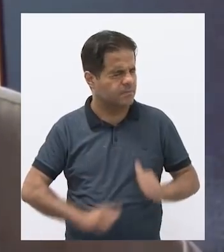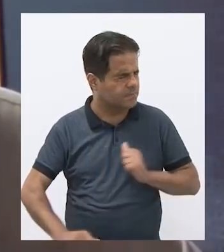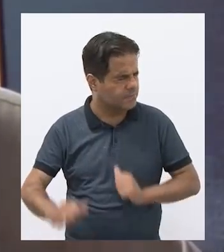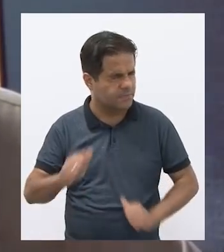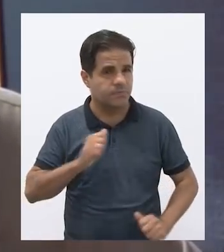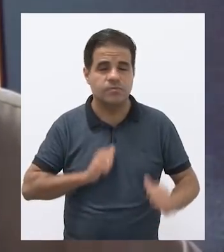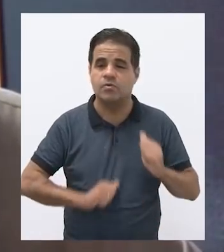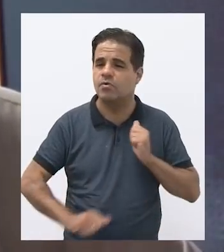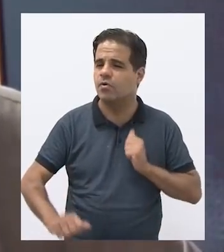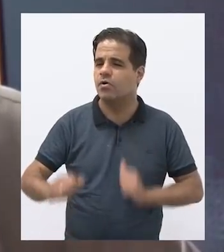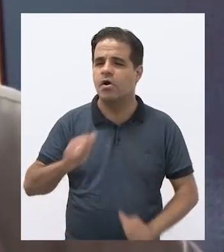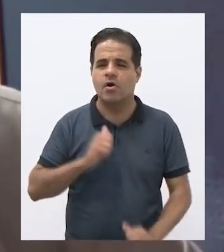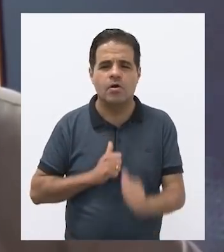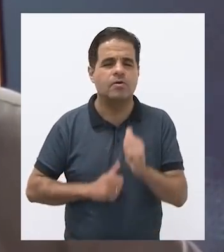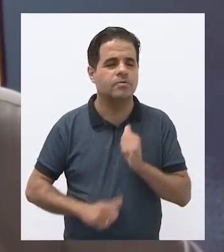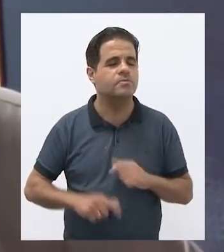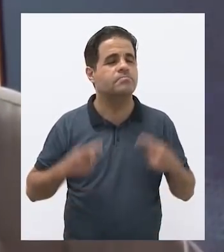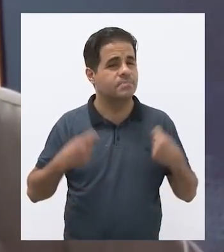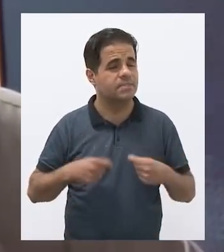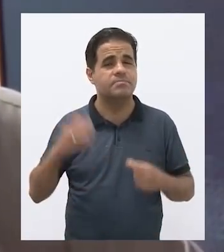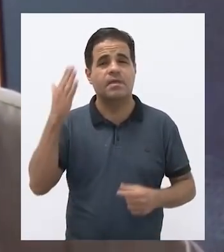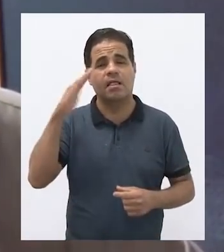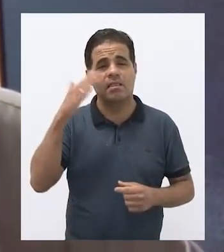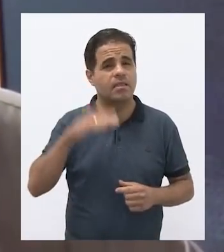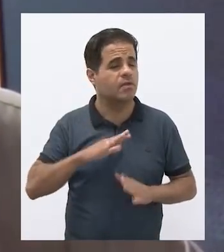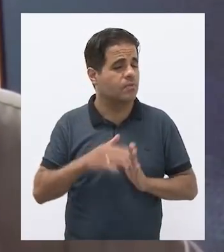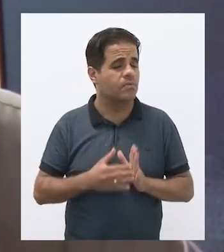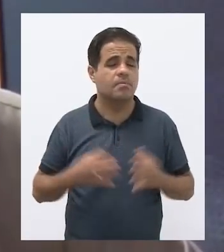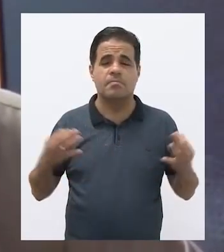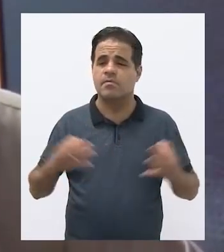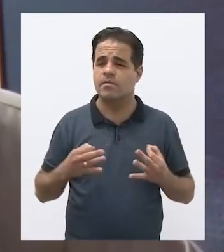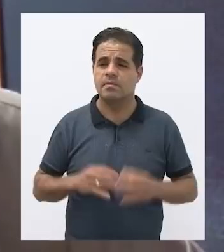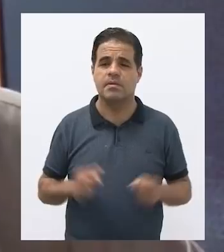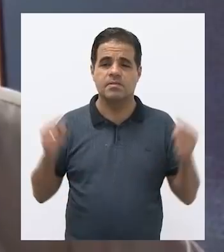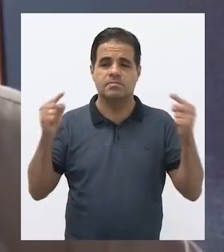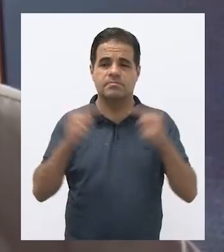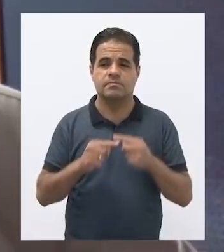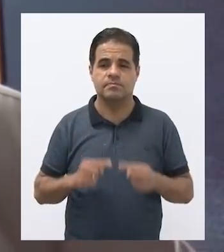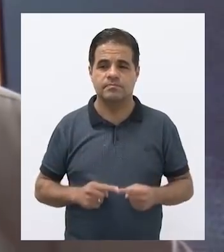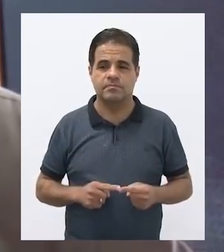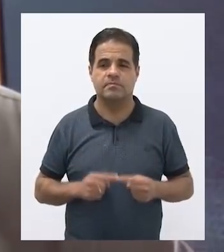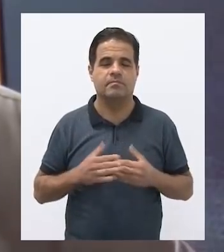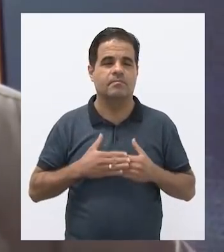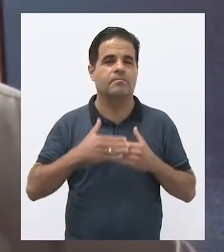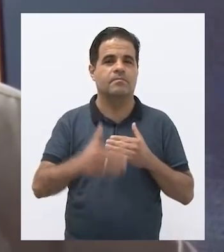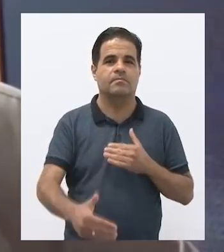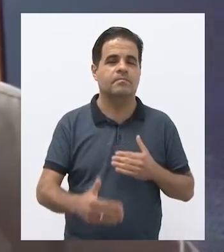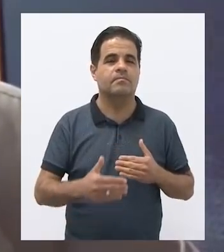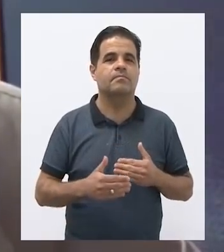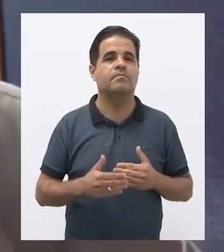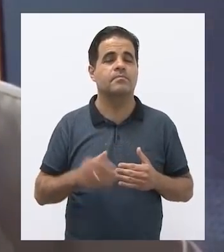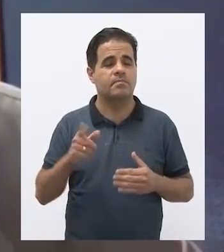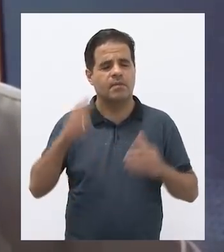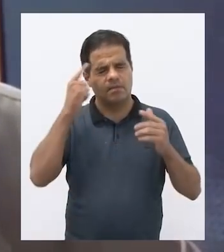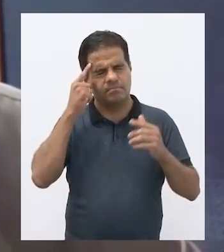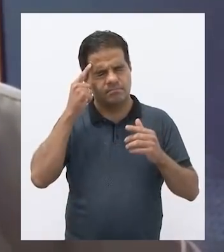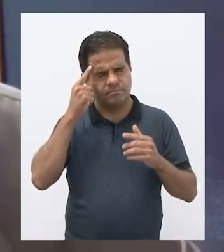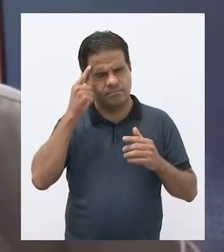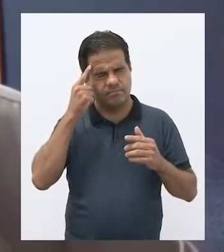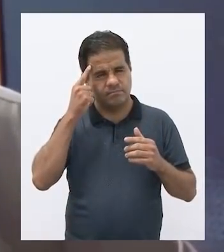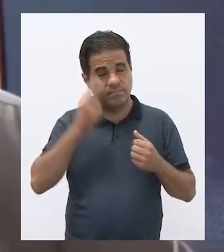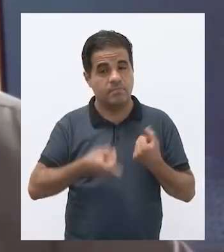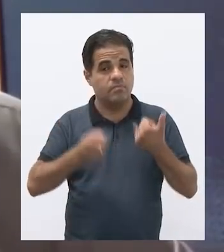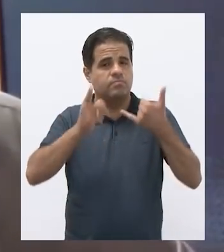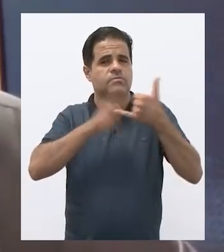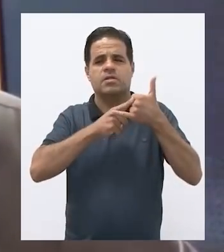isso. Acho que a gente precisa entender essa travessia, mas tudo é perfeitamente aplicável. Por quê? Porque já está na cabeça. Os chips